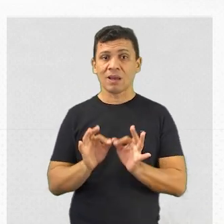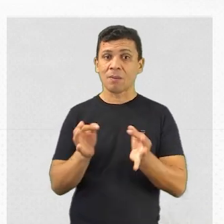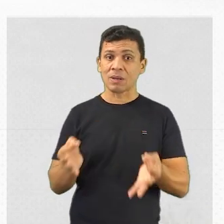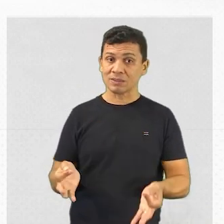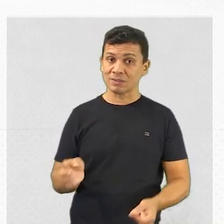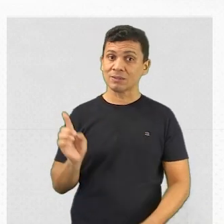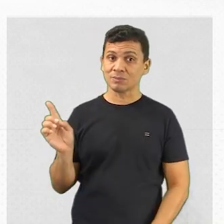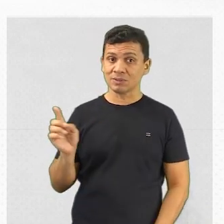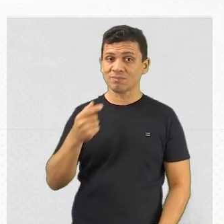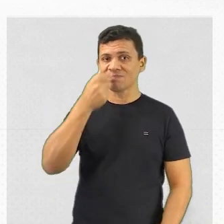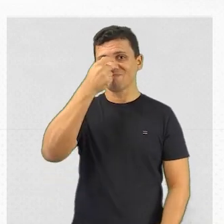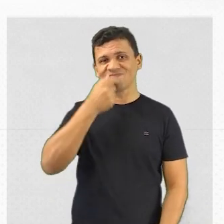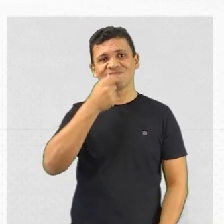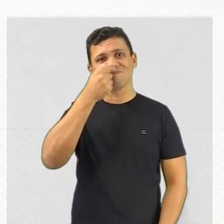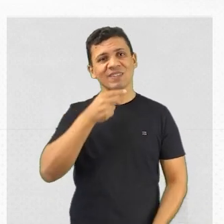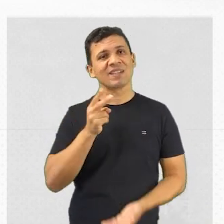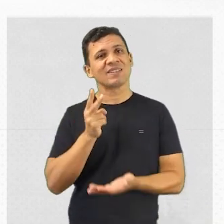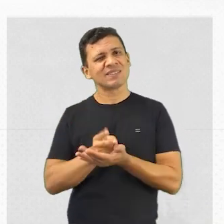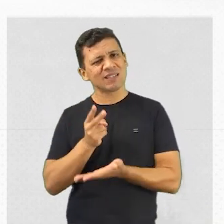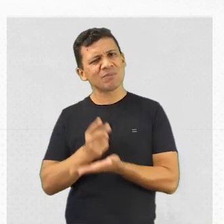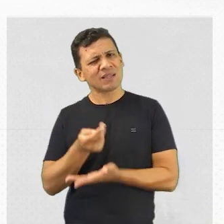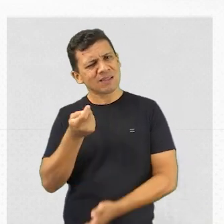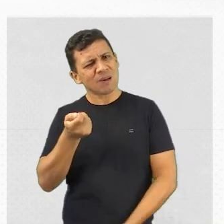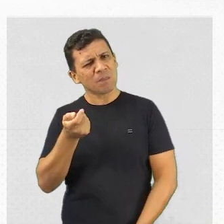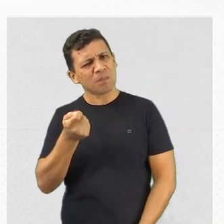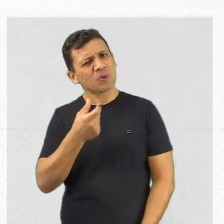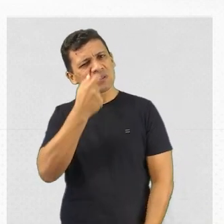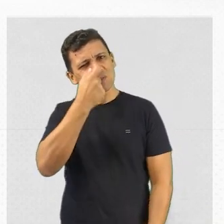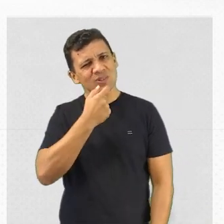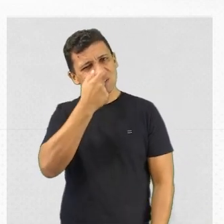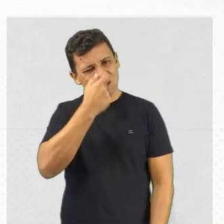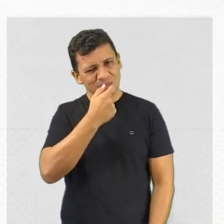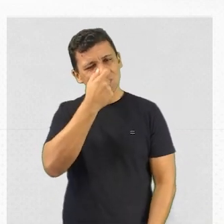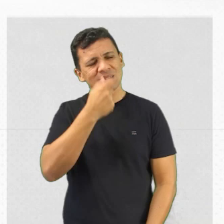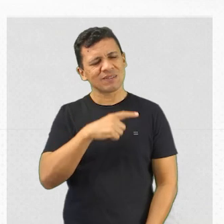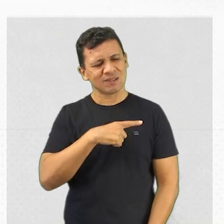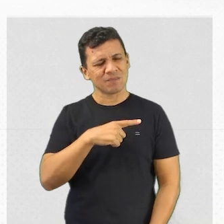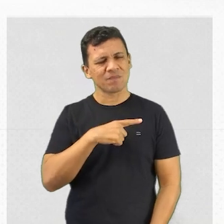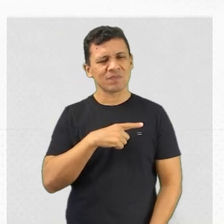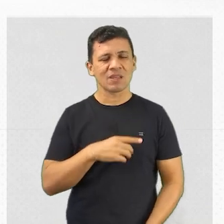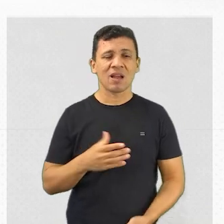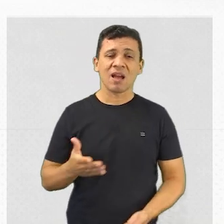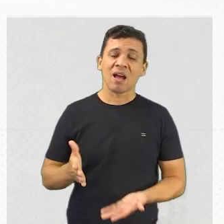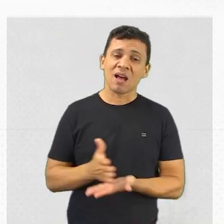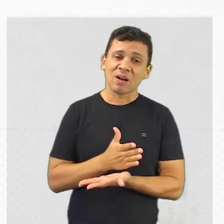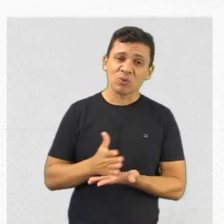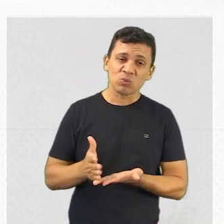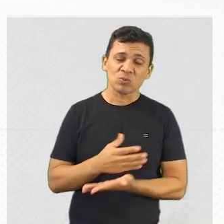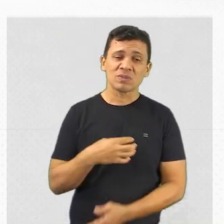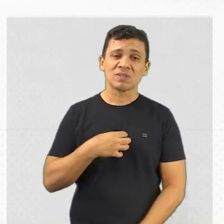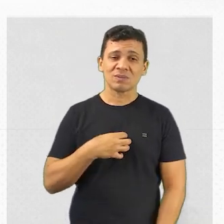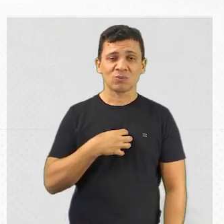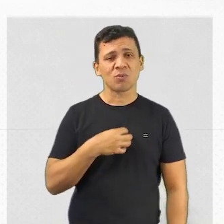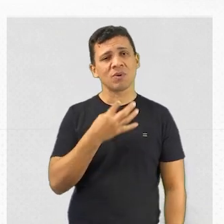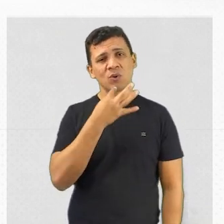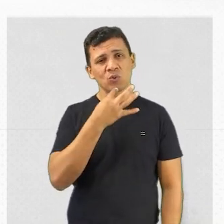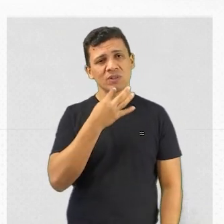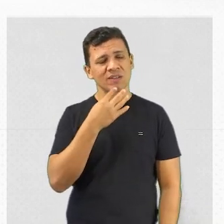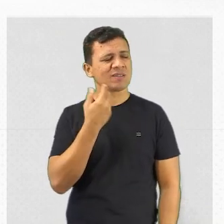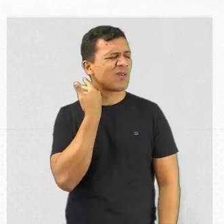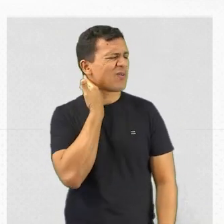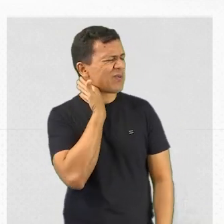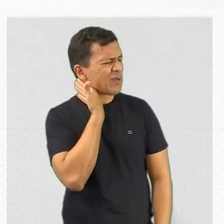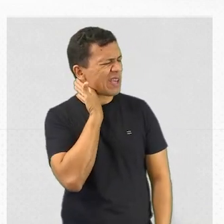né? A gente sempre tá com um pouquinho de gripe, né? Existem ali sintomas que são bem conhecidos, a